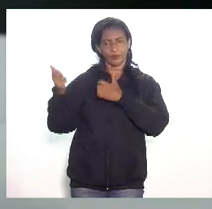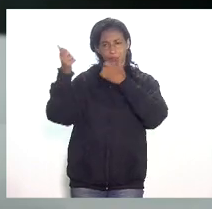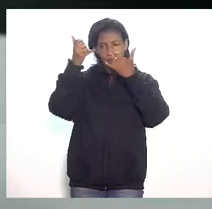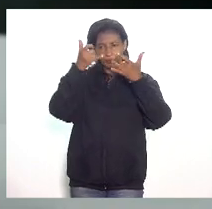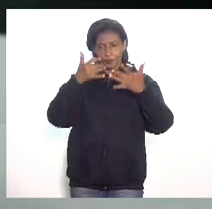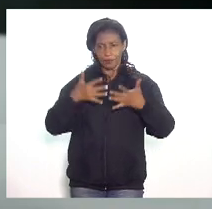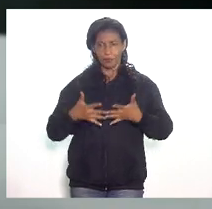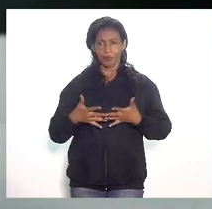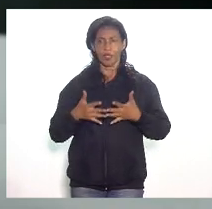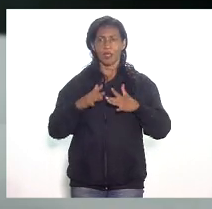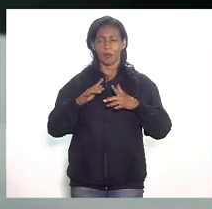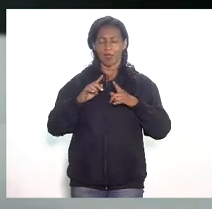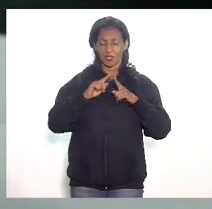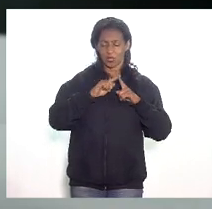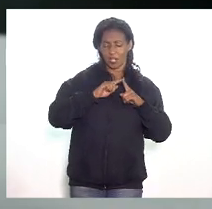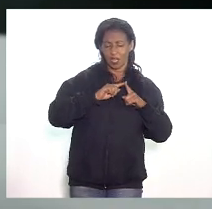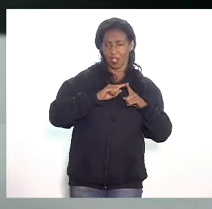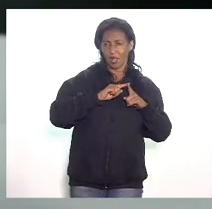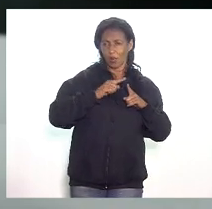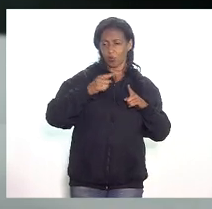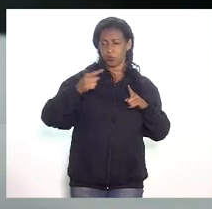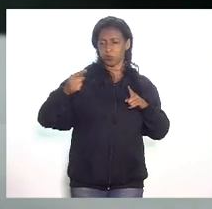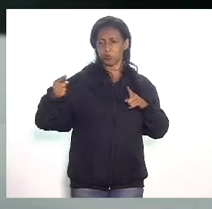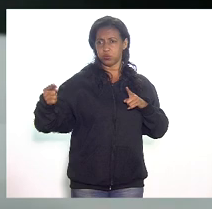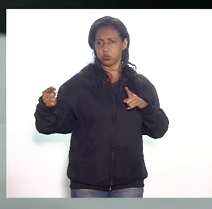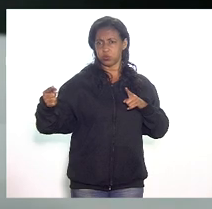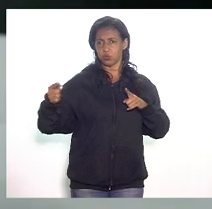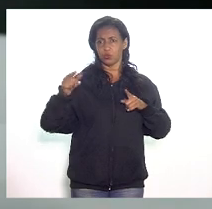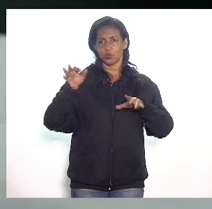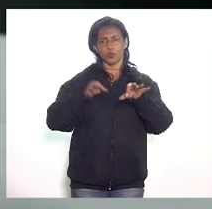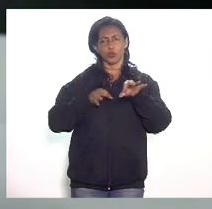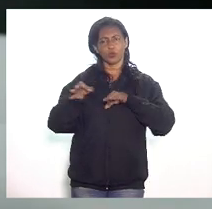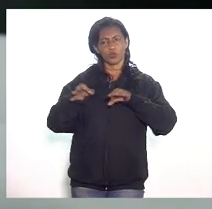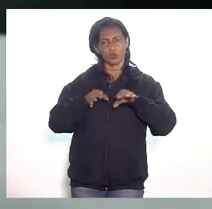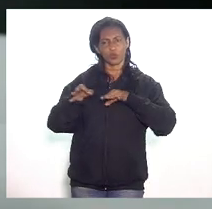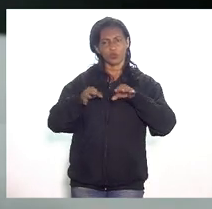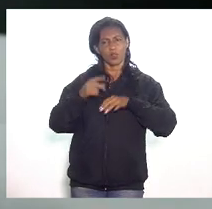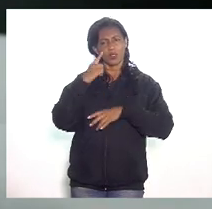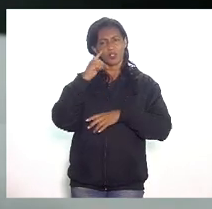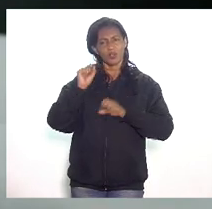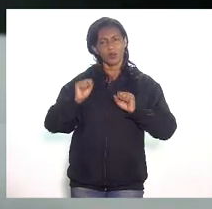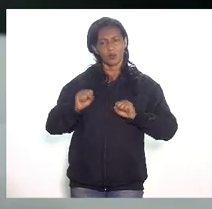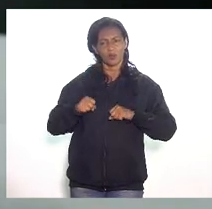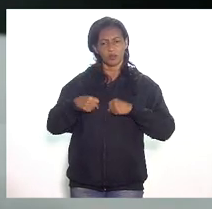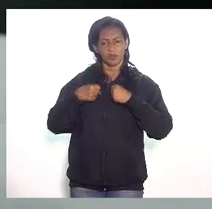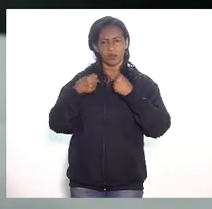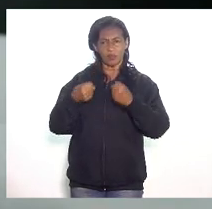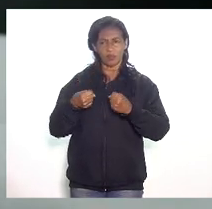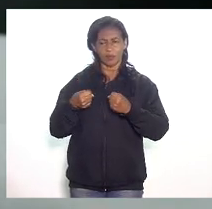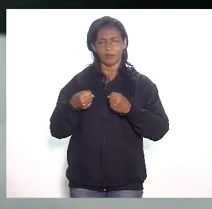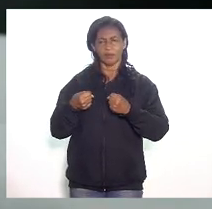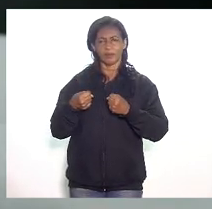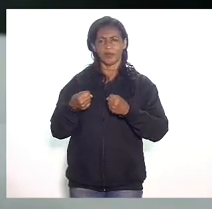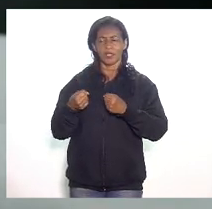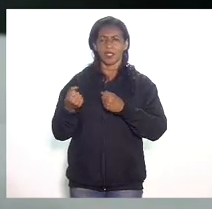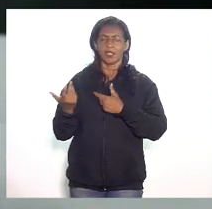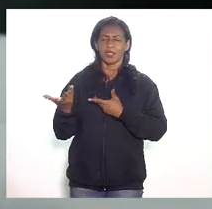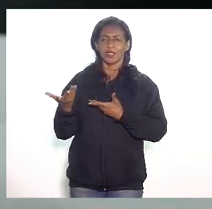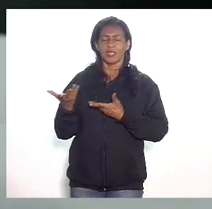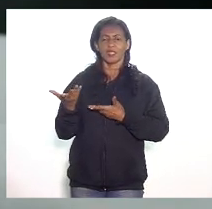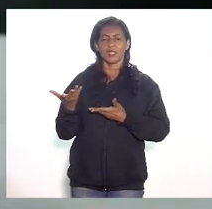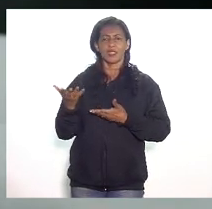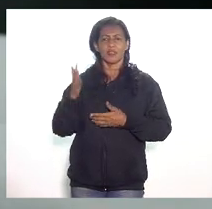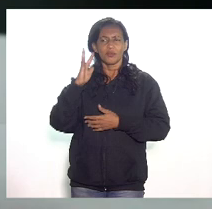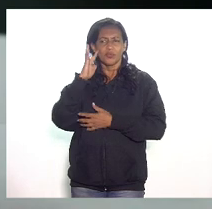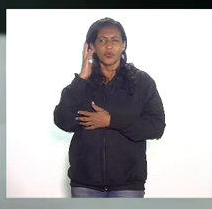mas, infelizmente, ao longo do projeto, a gente vê que esse fortalecimento das conciliações e da toda